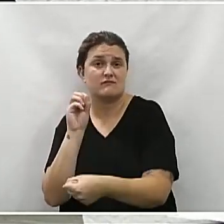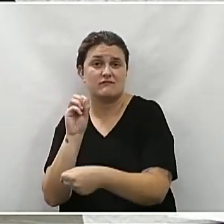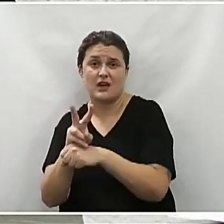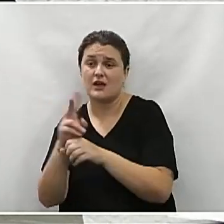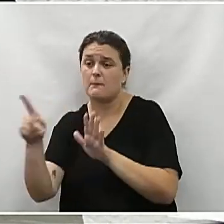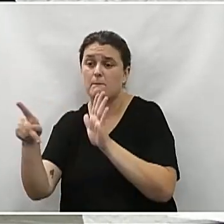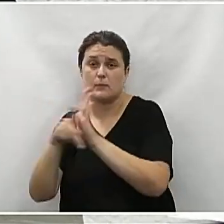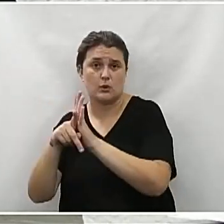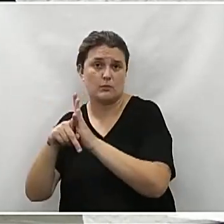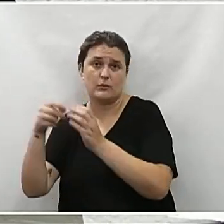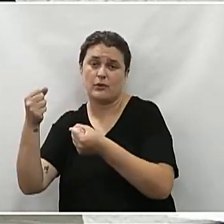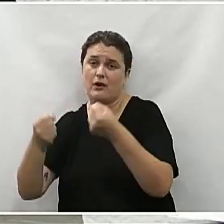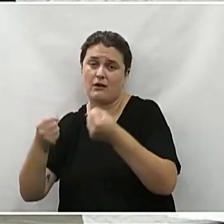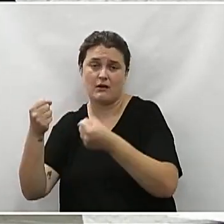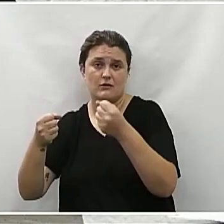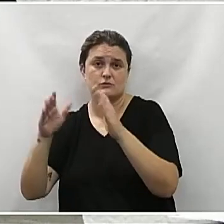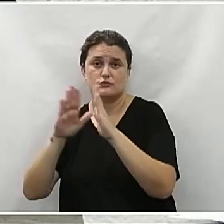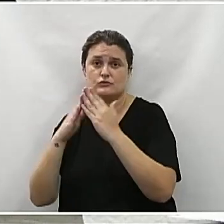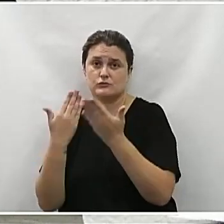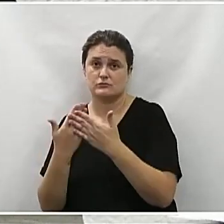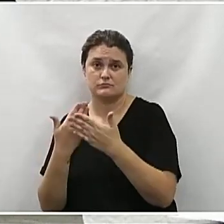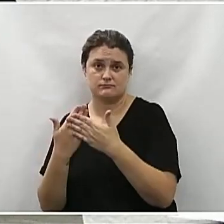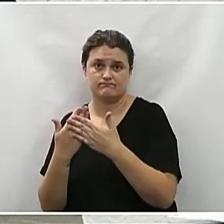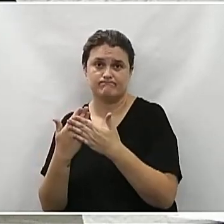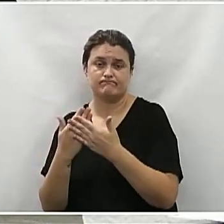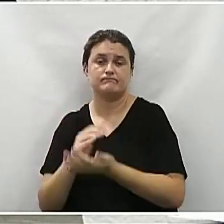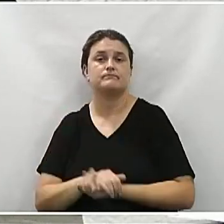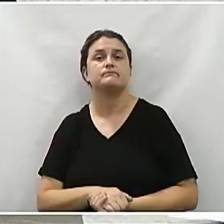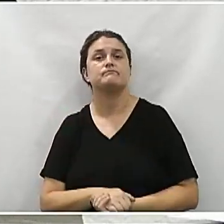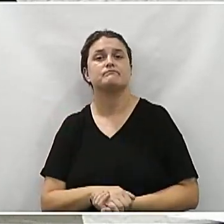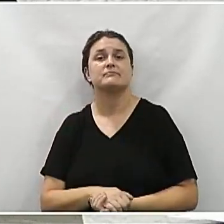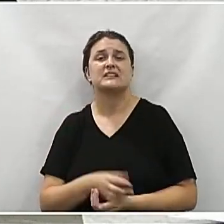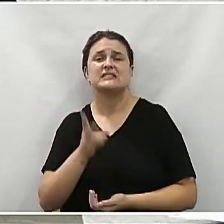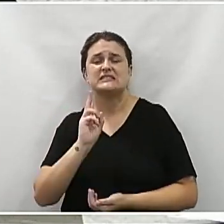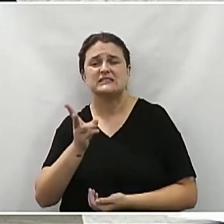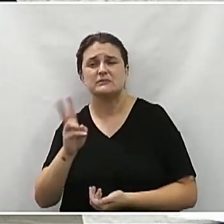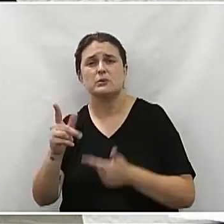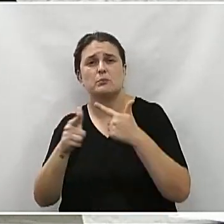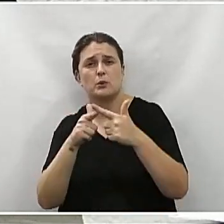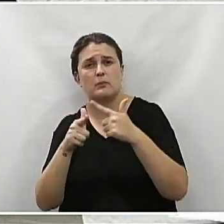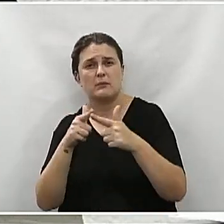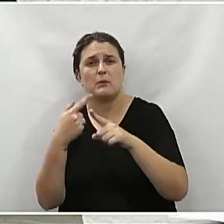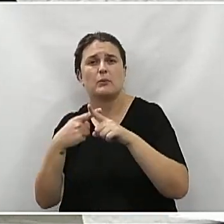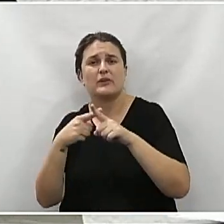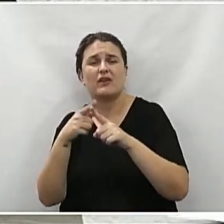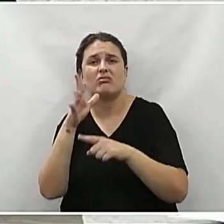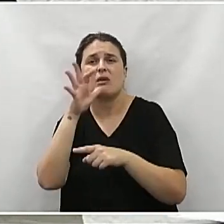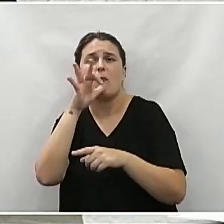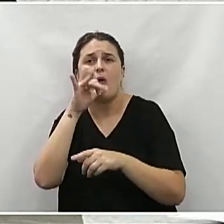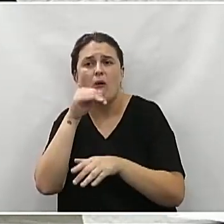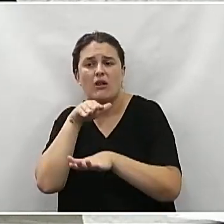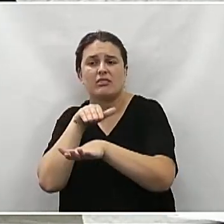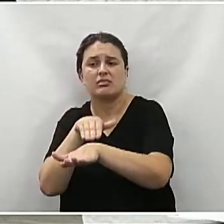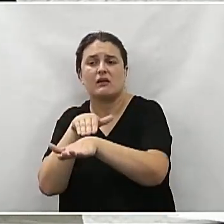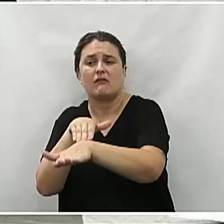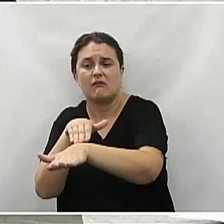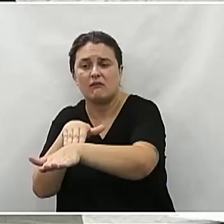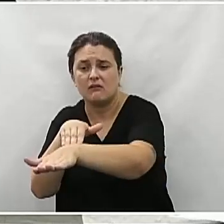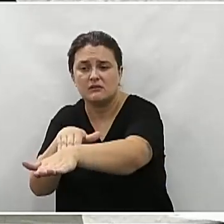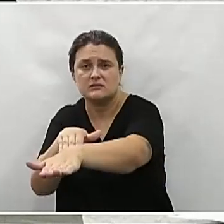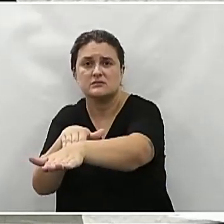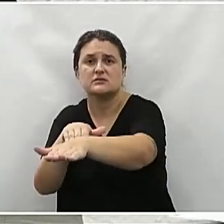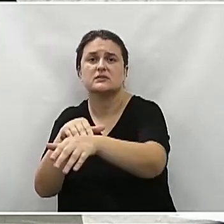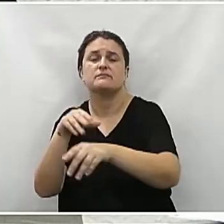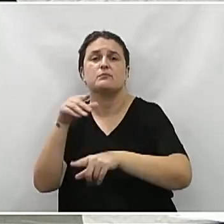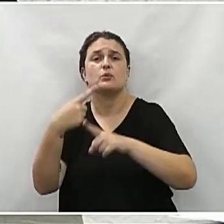reservadas para os veículos do transporte escolar em frente às escolas causa sérios problemas para o trânsito, em especial, estacionamento